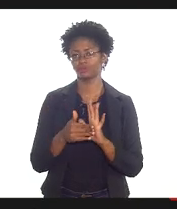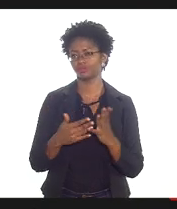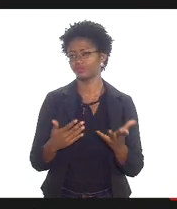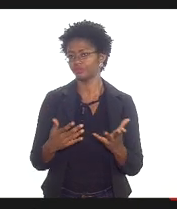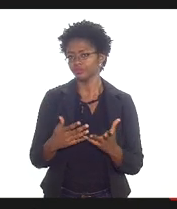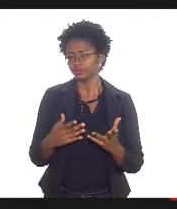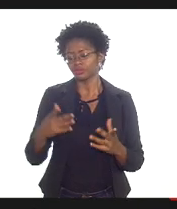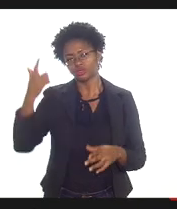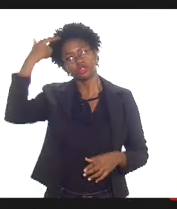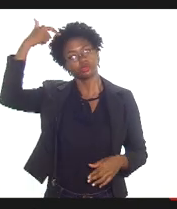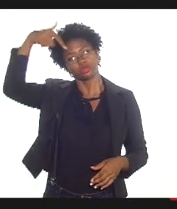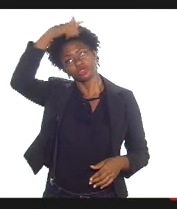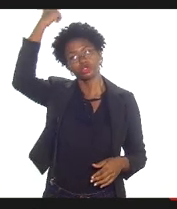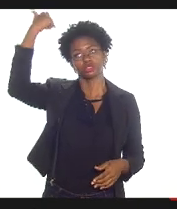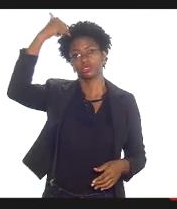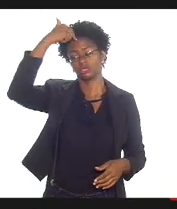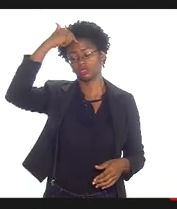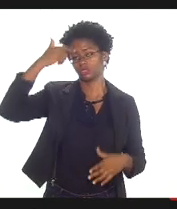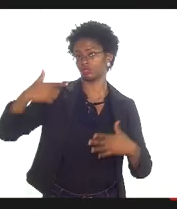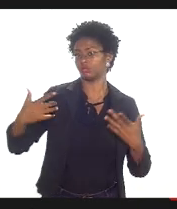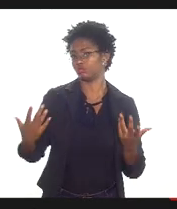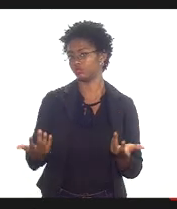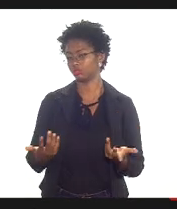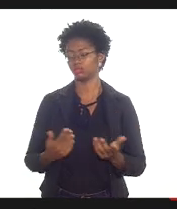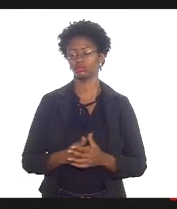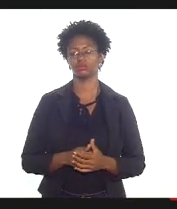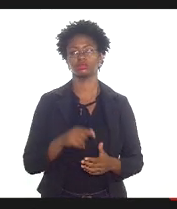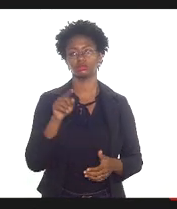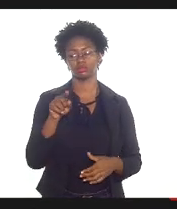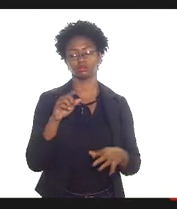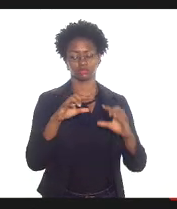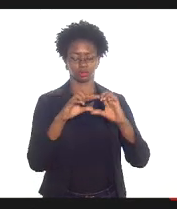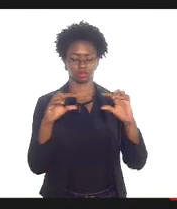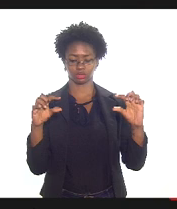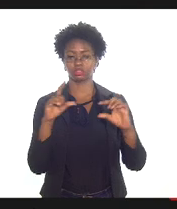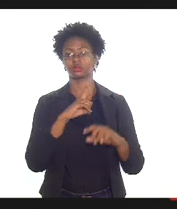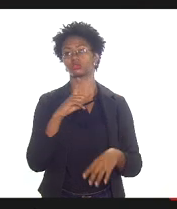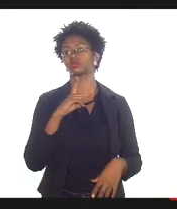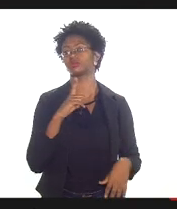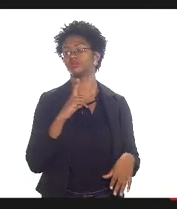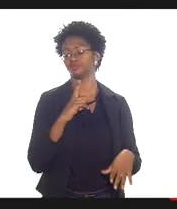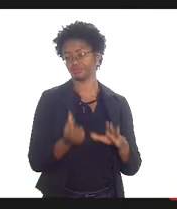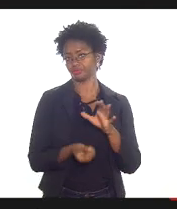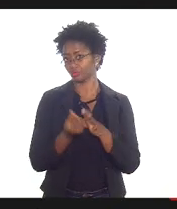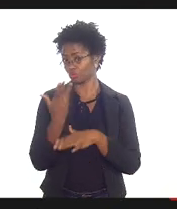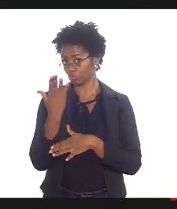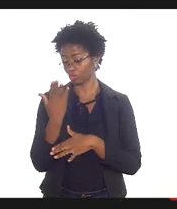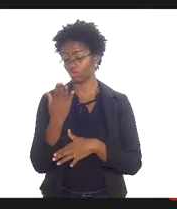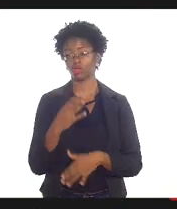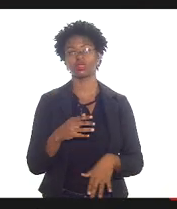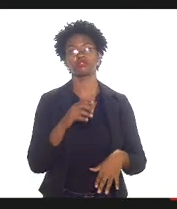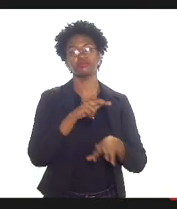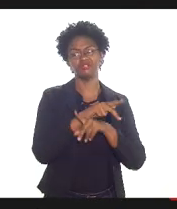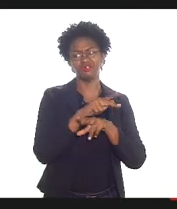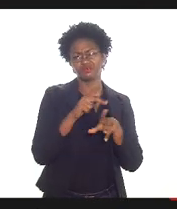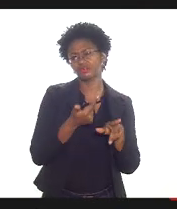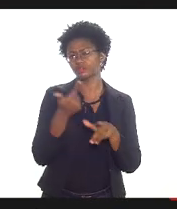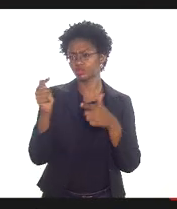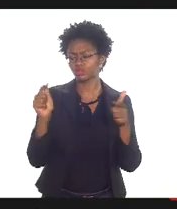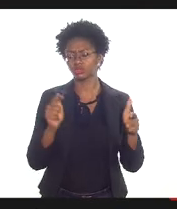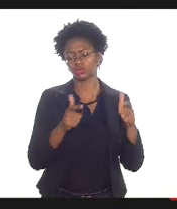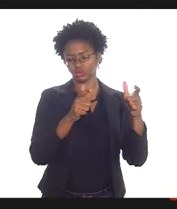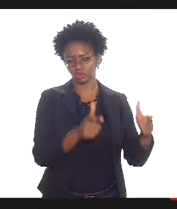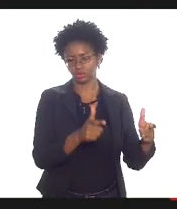Espírito Santo. Então, esse bloco deu origem a diversos campos, tá certo? Cada